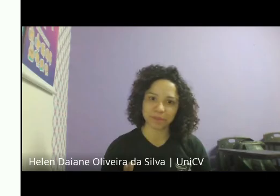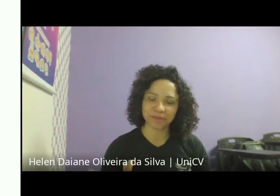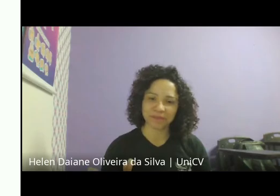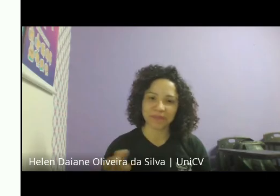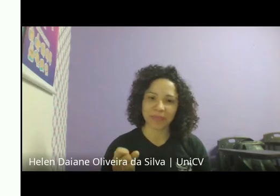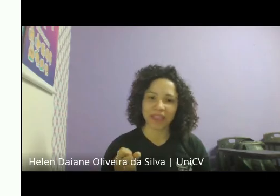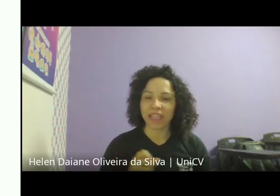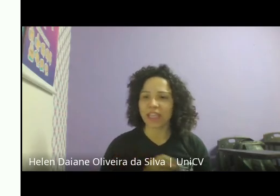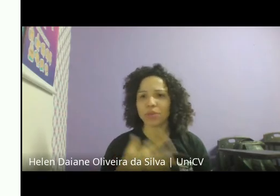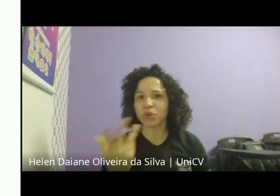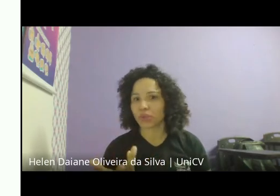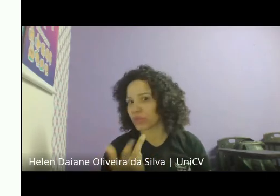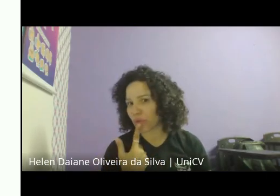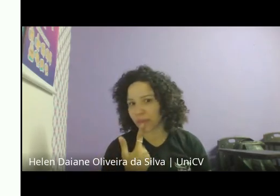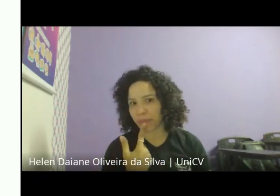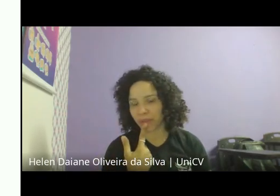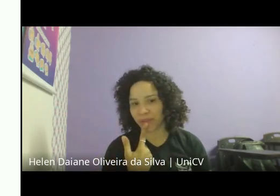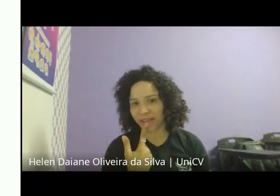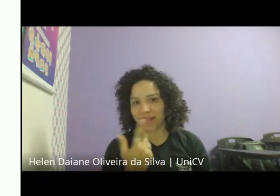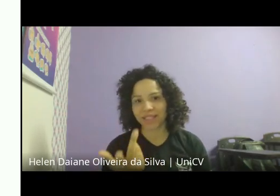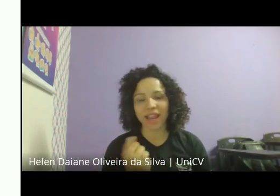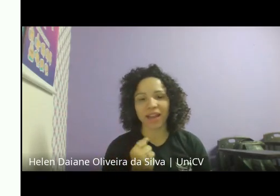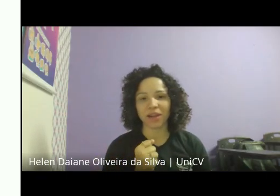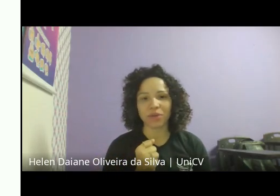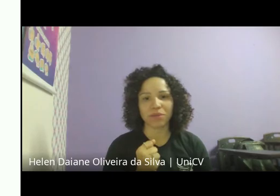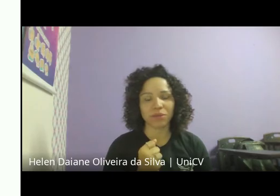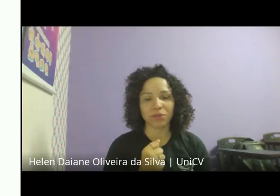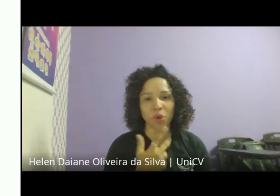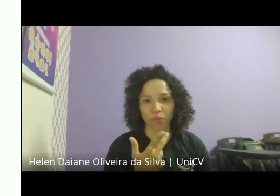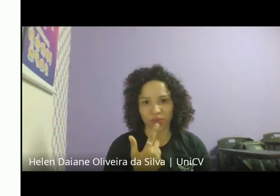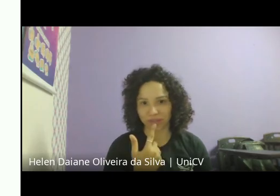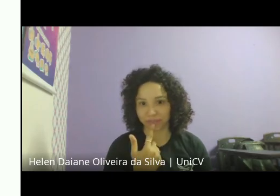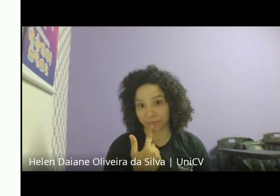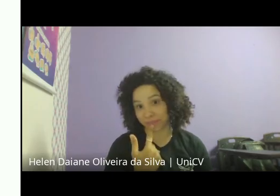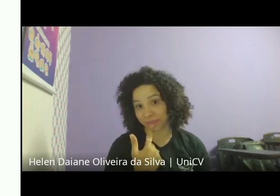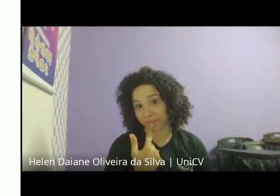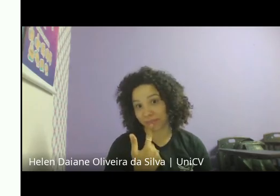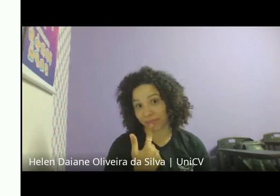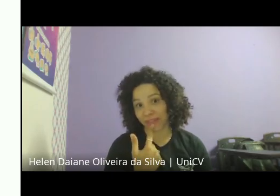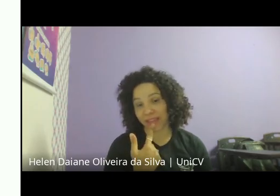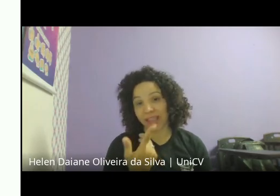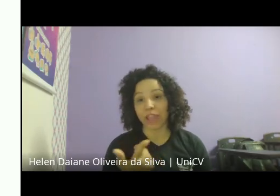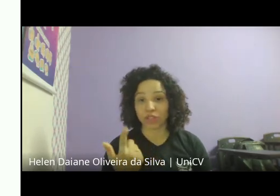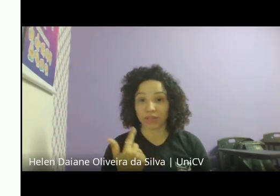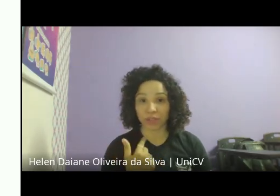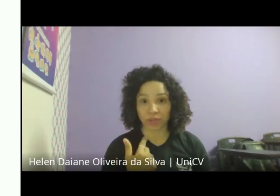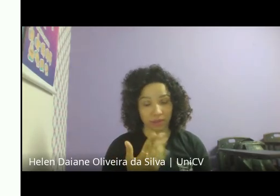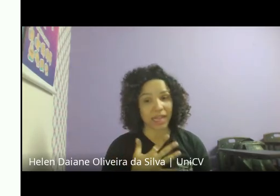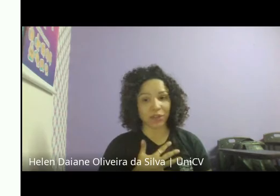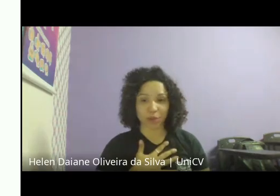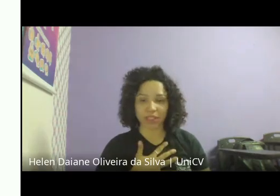mim. E como que o surdo sonha, Pro? Se ele não ouve? Eu já